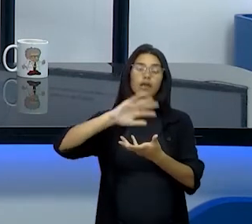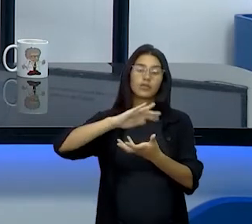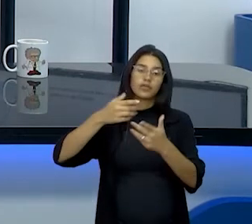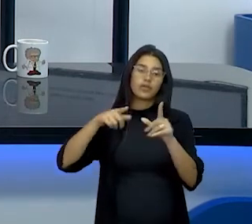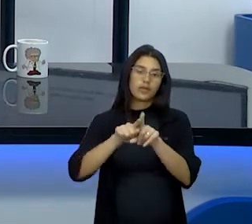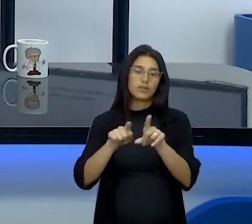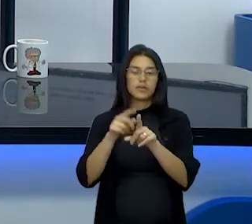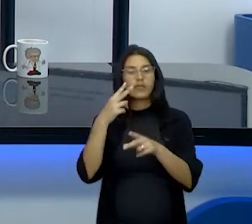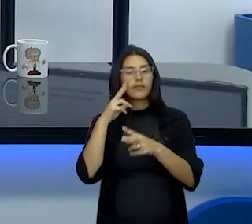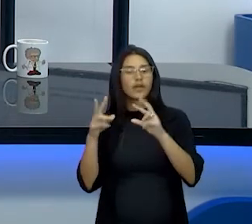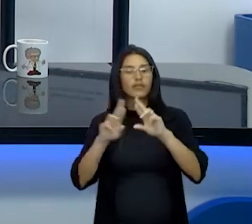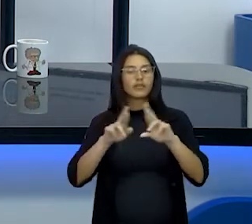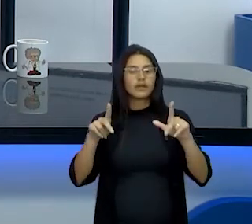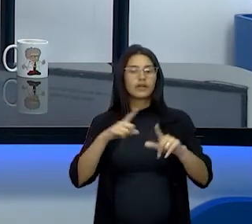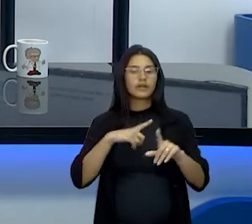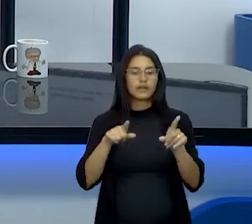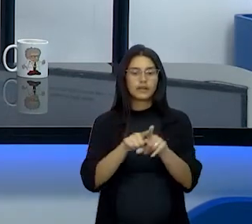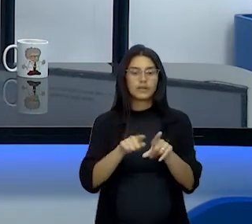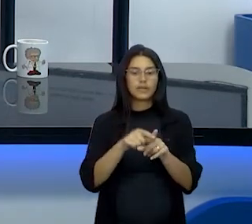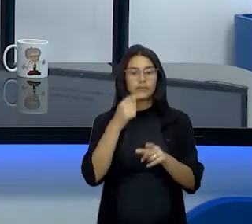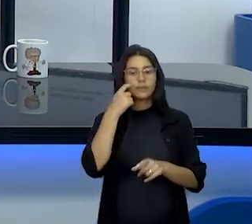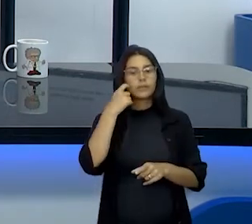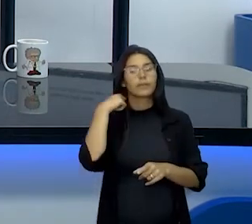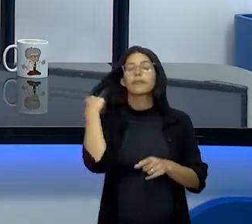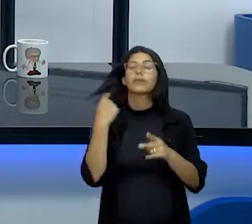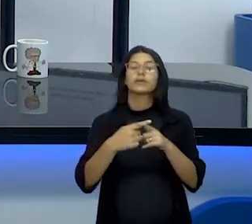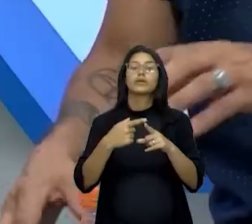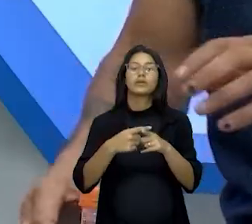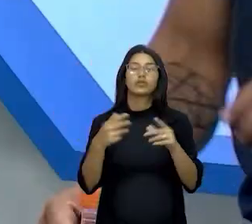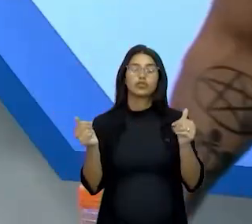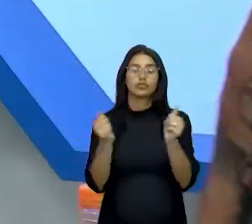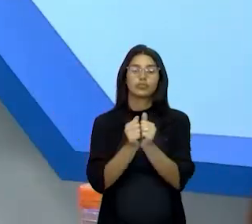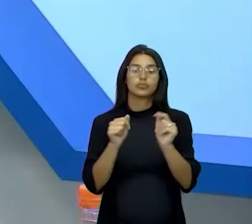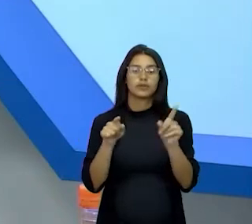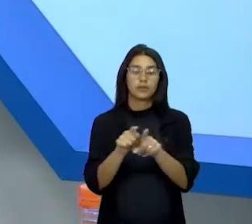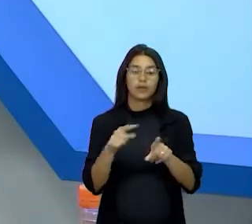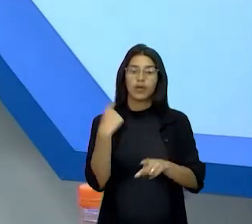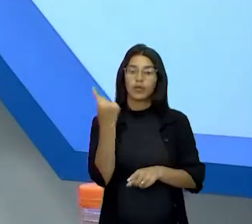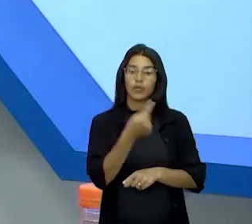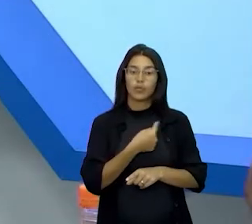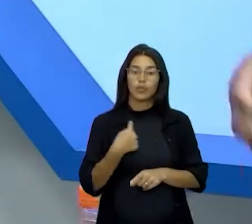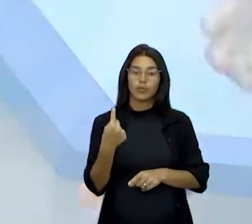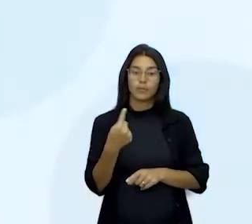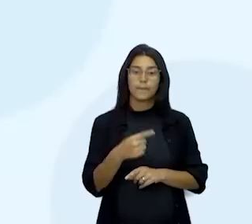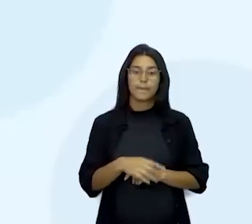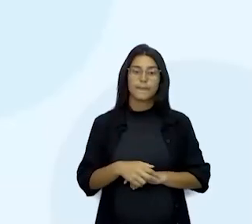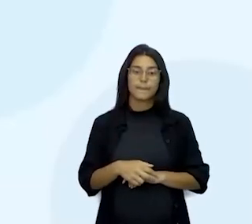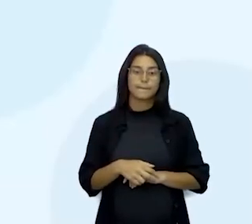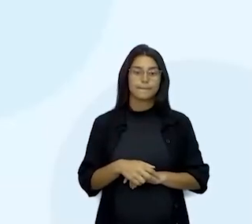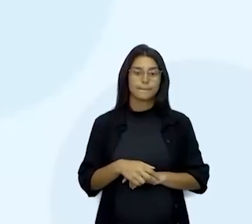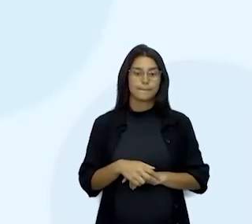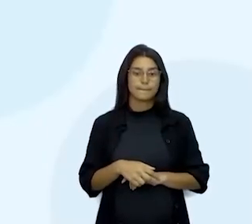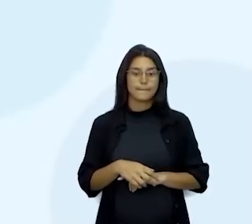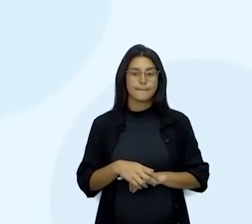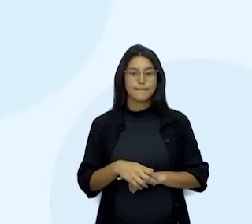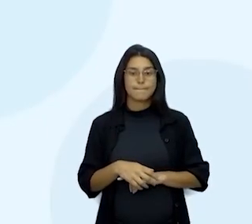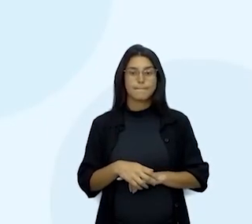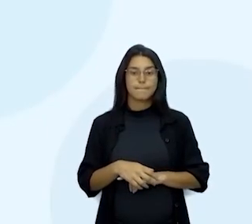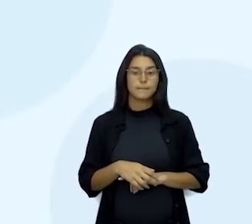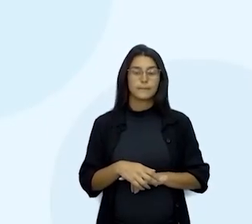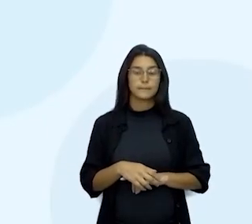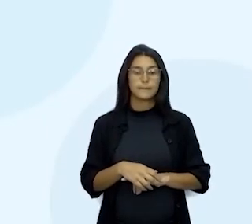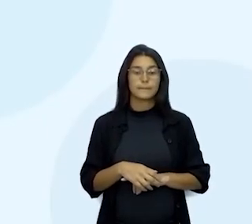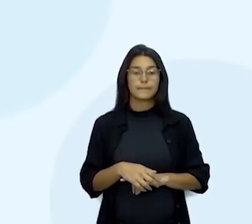vai ver que vai ter uma diferença no jato de água aqui. Por isso que ela se soma ali Isso, no soma. nosso Que é a pressão na do nossa líquido, fórmula. a pressão no